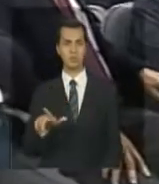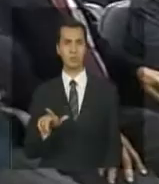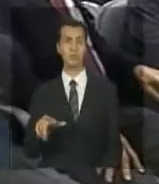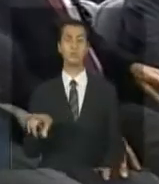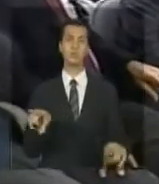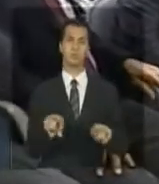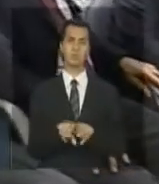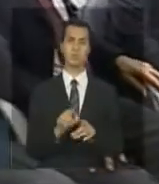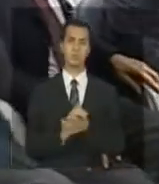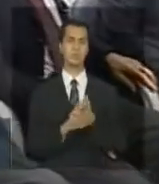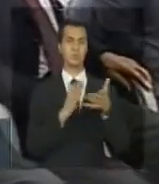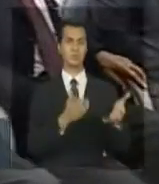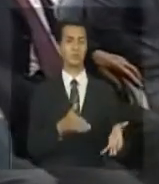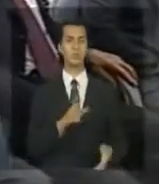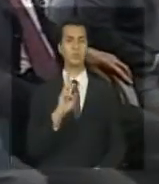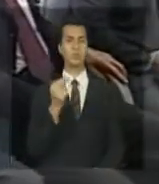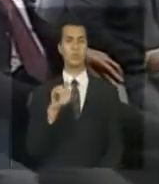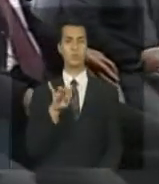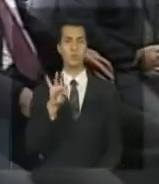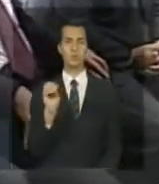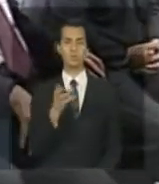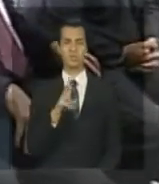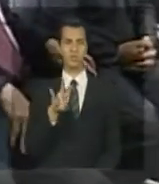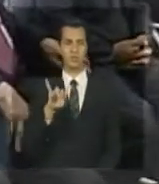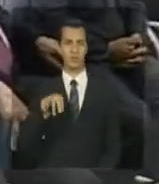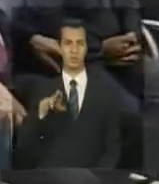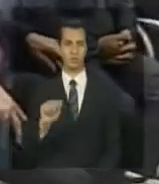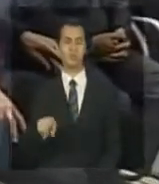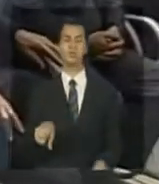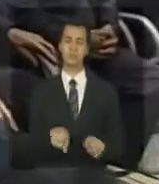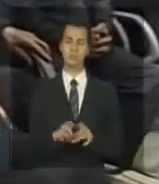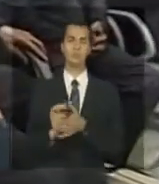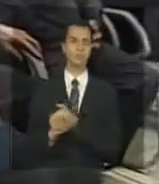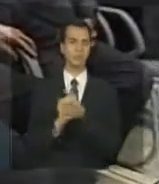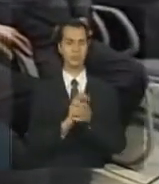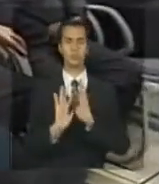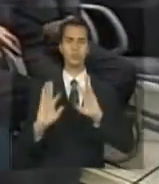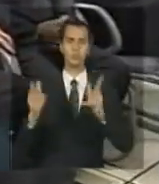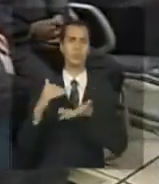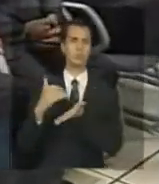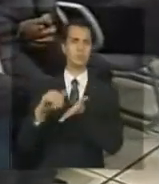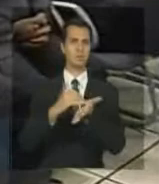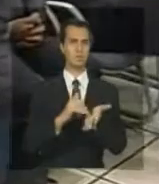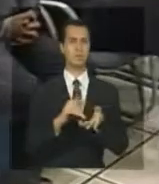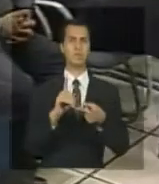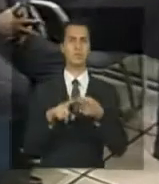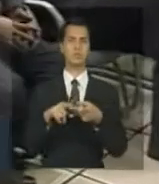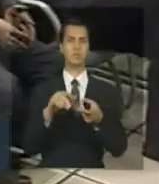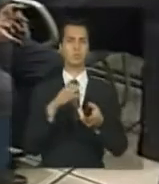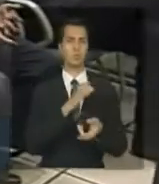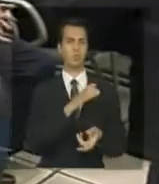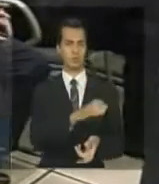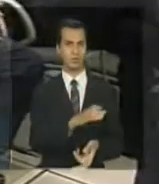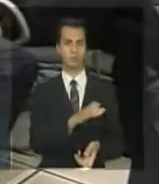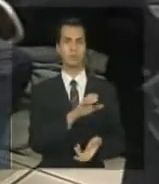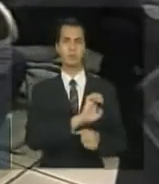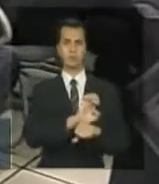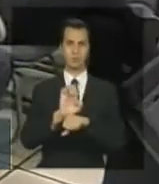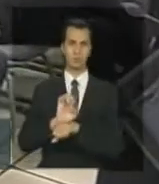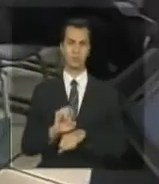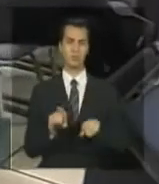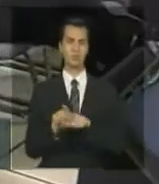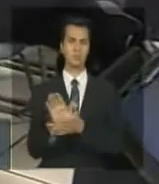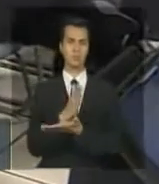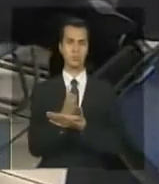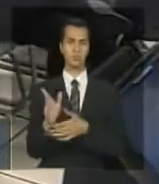complementando a ele que era o saudar aqui os secretários e coordenadores de Defesa Civil dos estados e de alguns